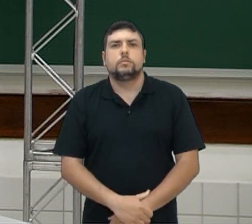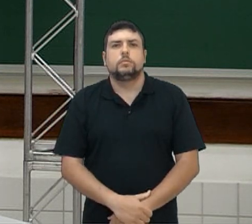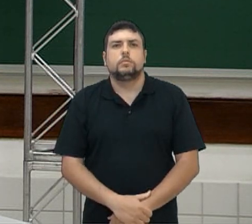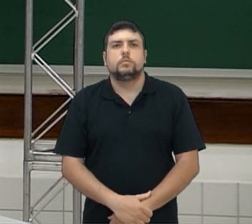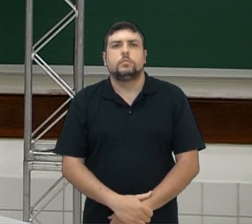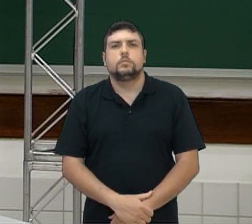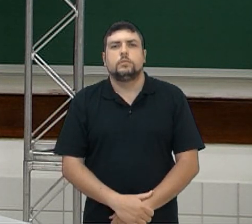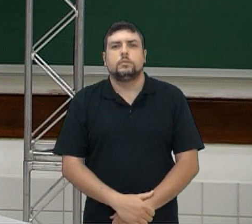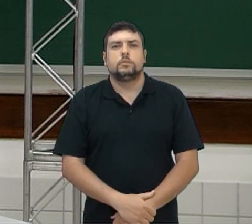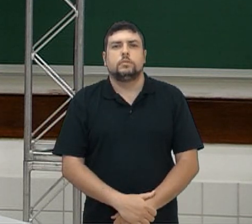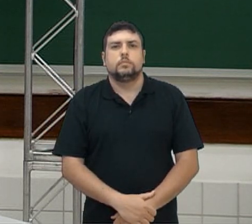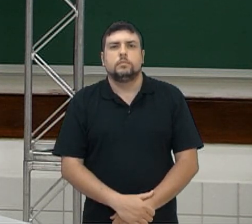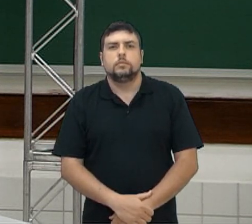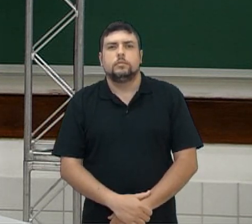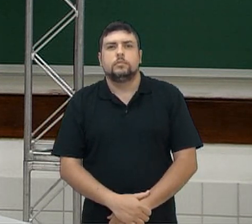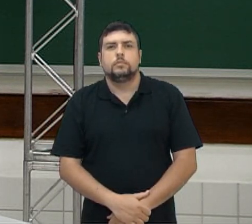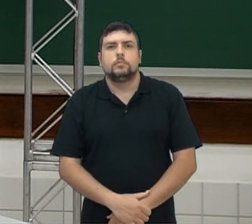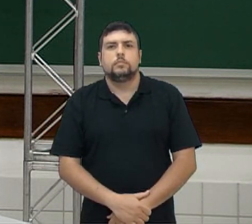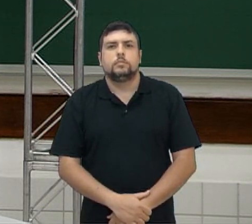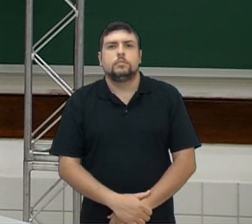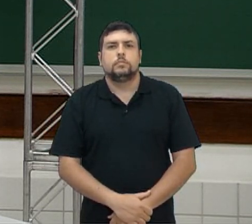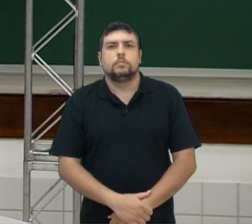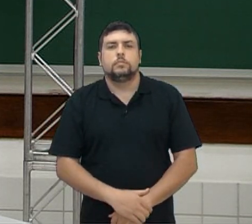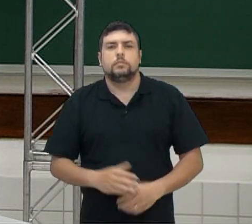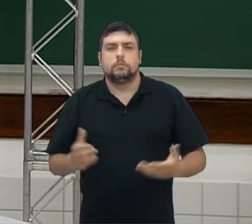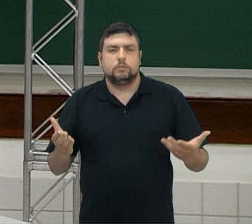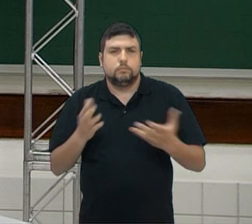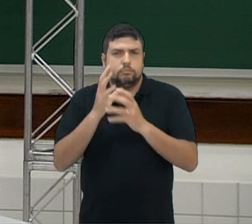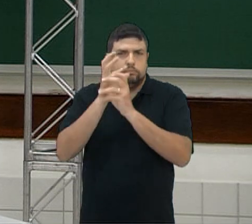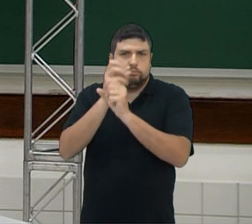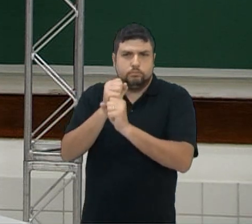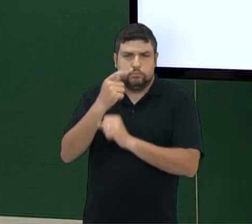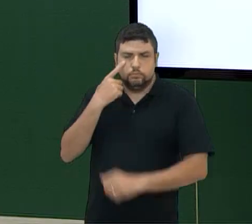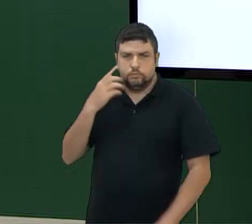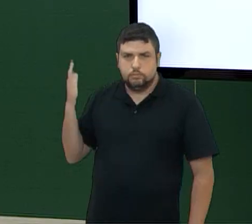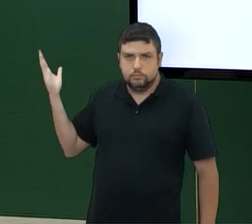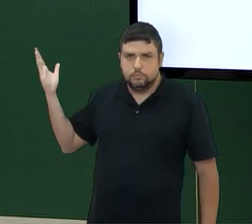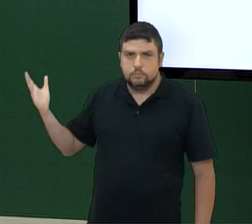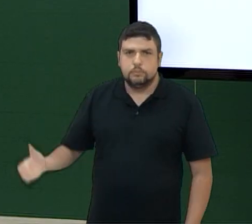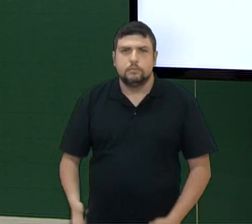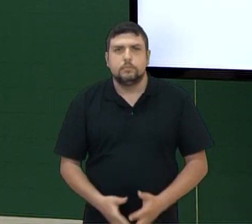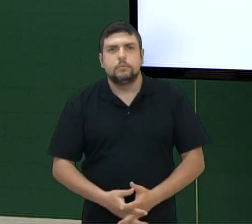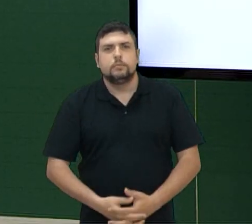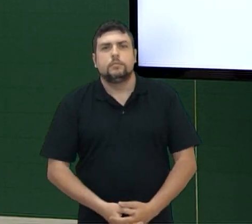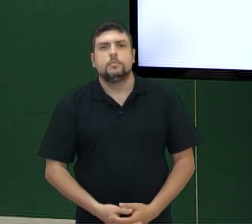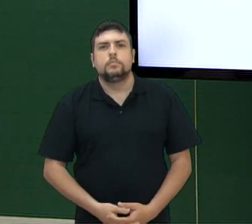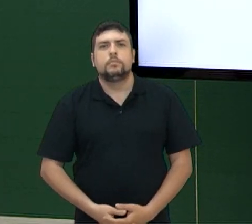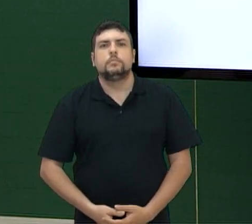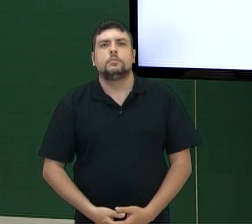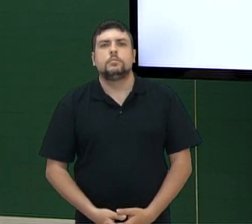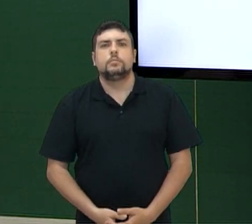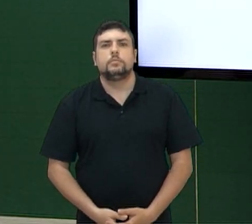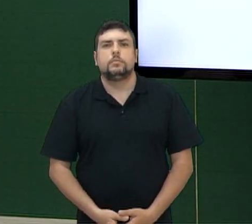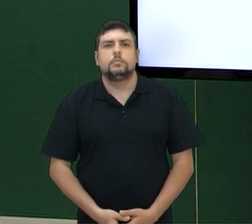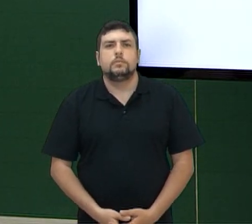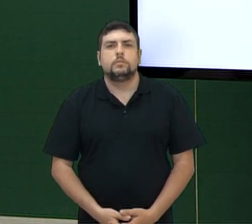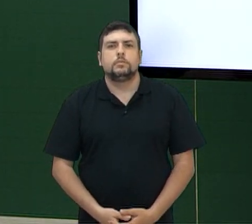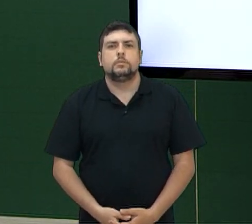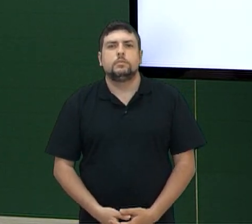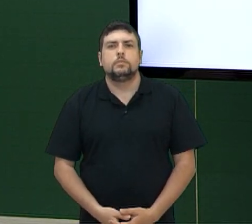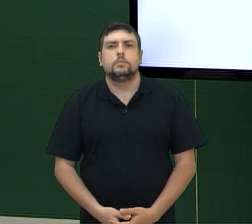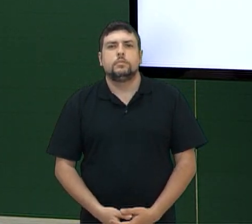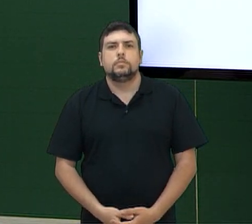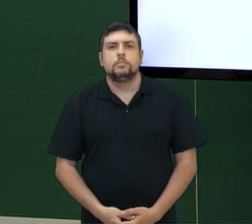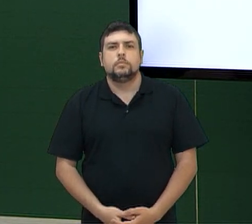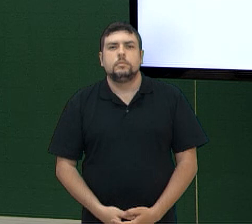X. Vamos resolver? Produto dos meios é